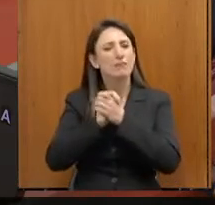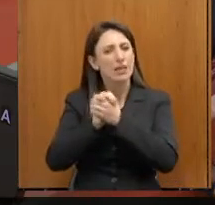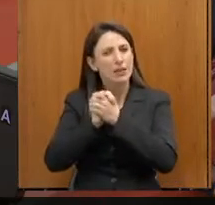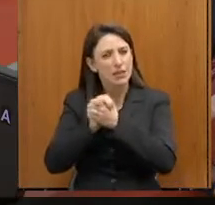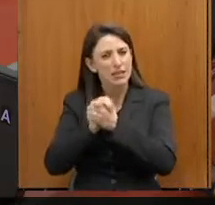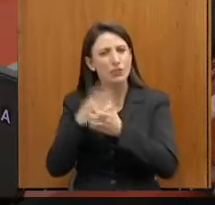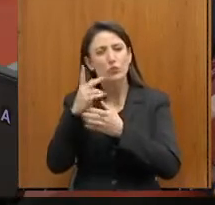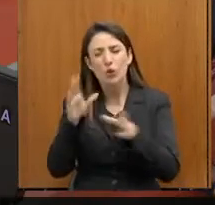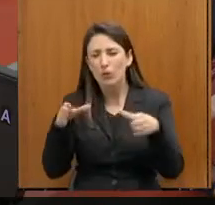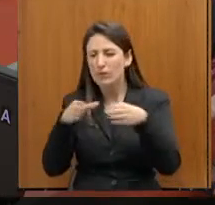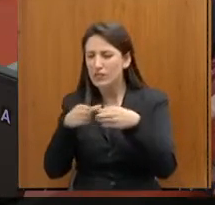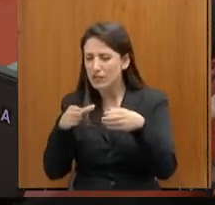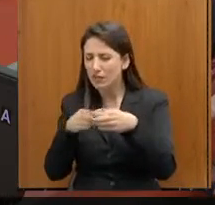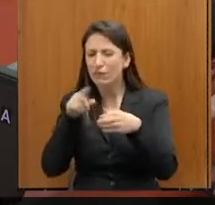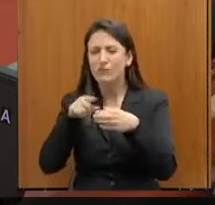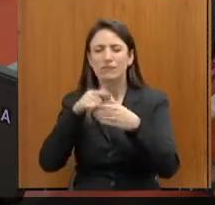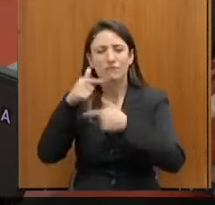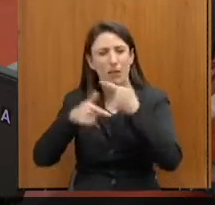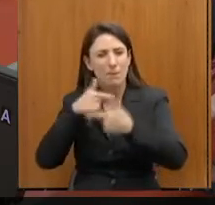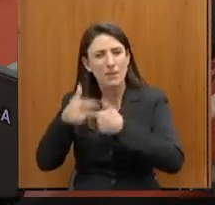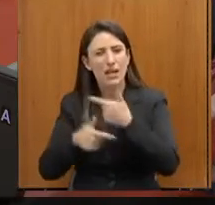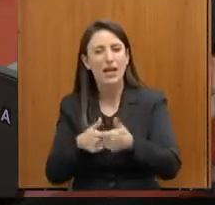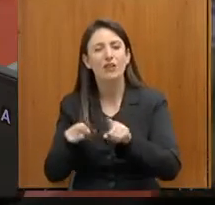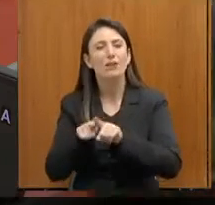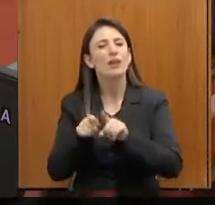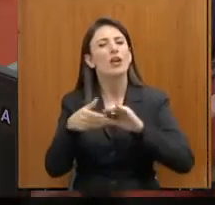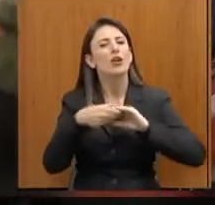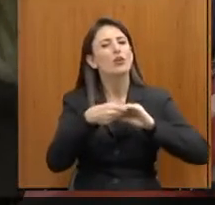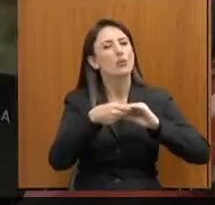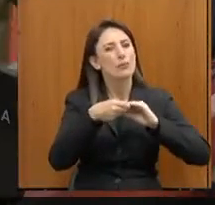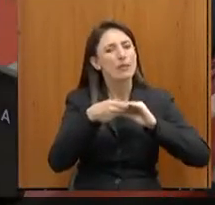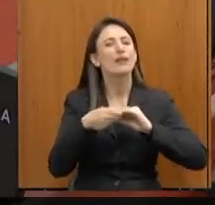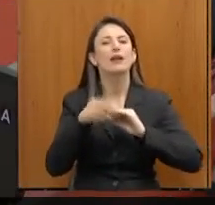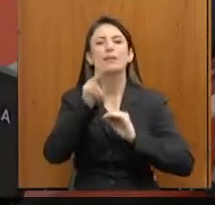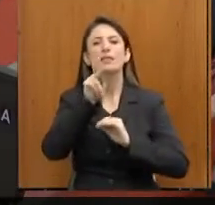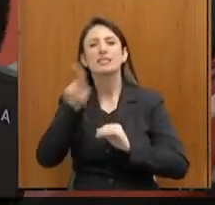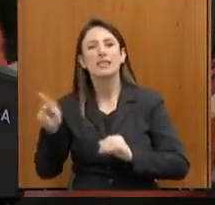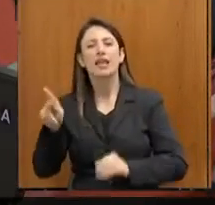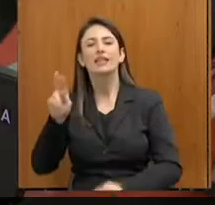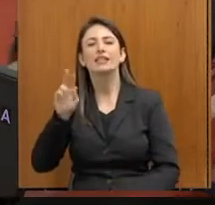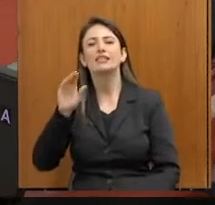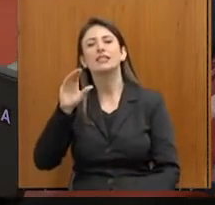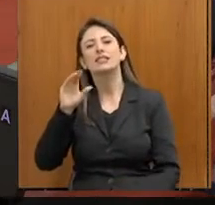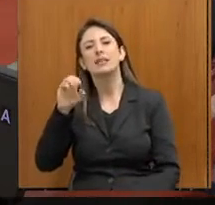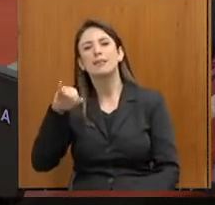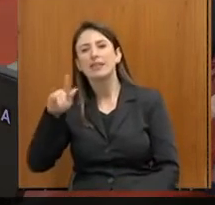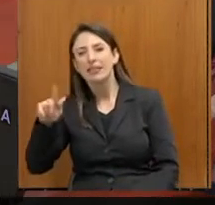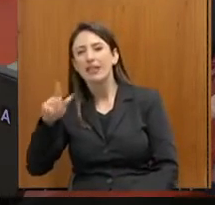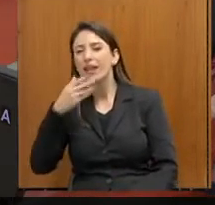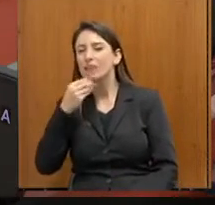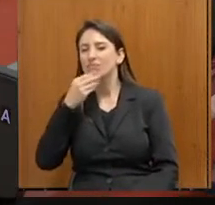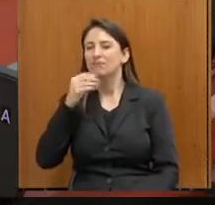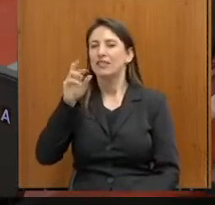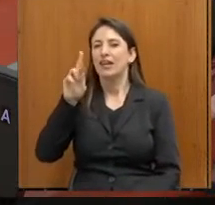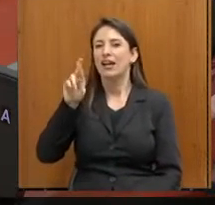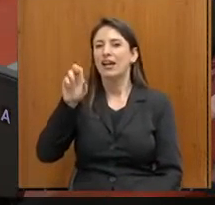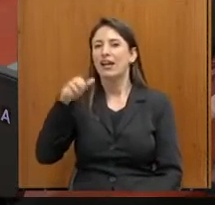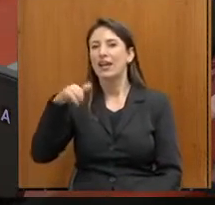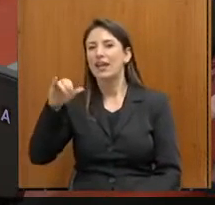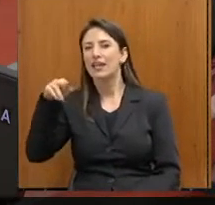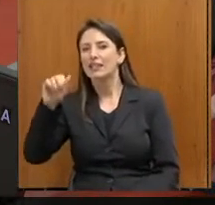pela sua condução dos trabalhos cumprimentar o presidente da Cemig Dr Reinaldo a cena